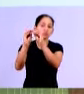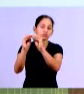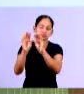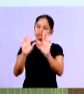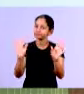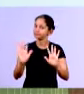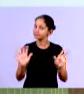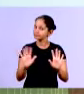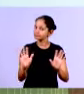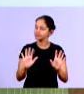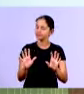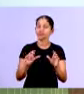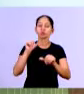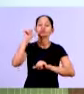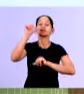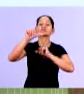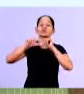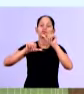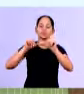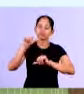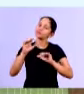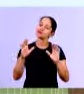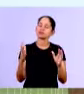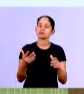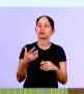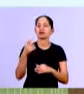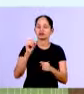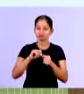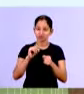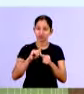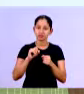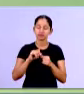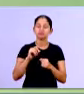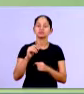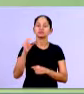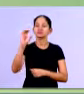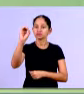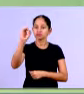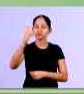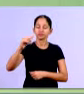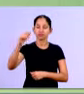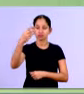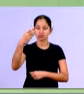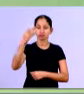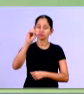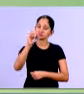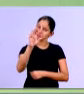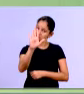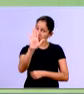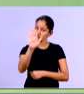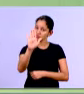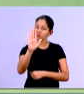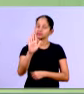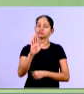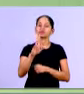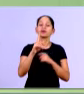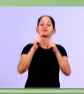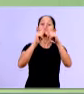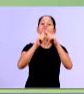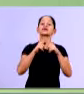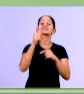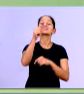para 100, ok? 3 dividido para 100, 0,03. Vezes